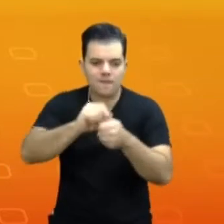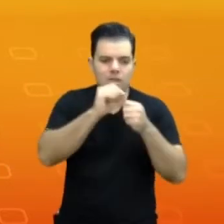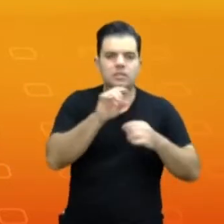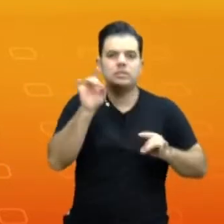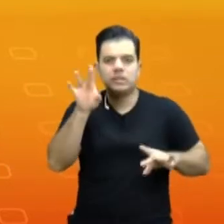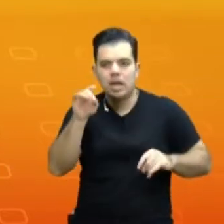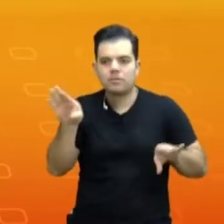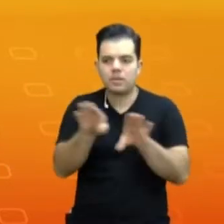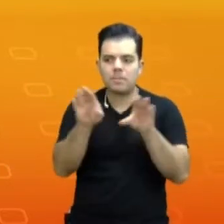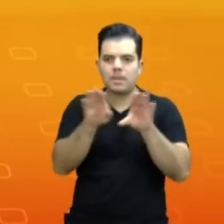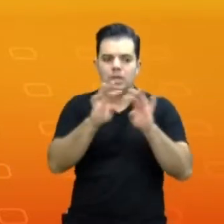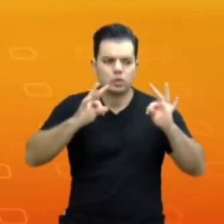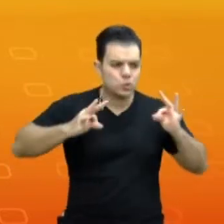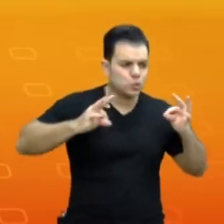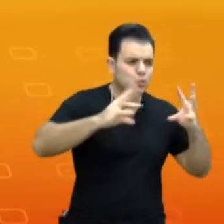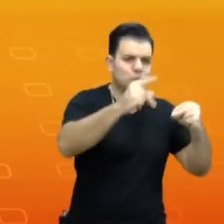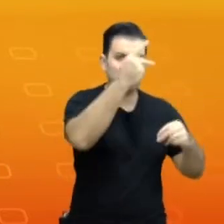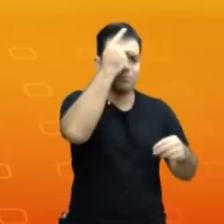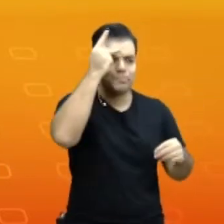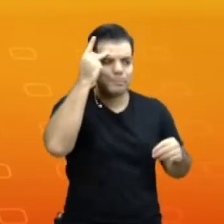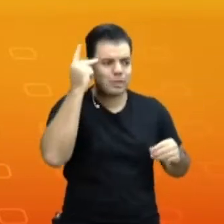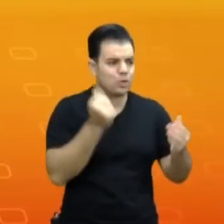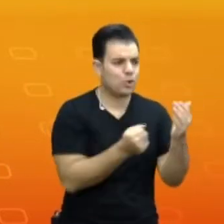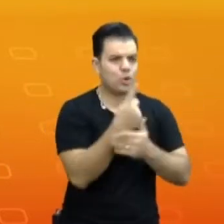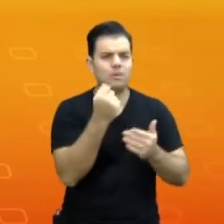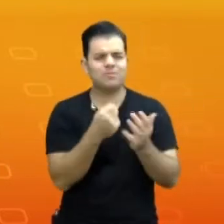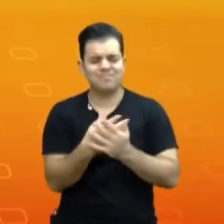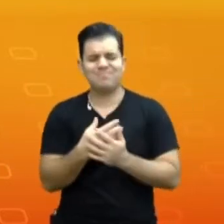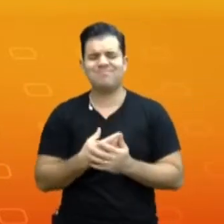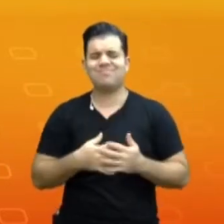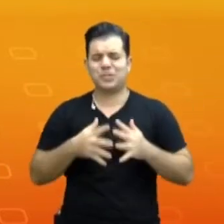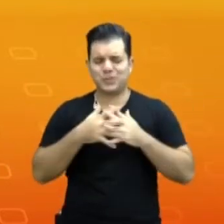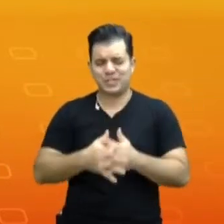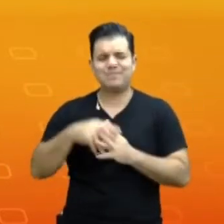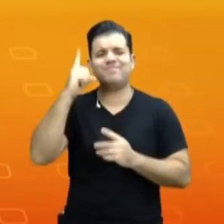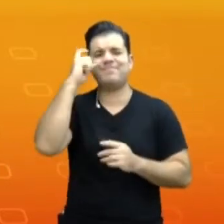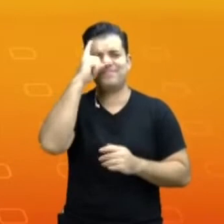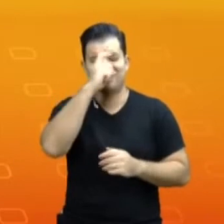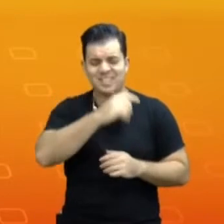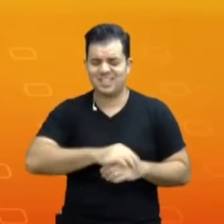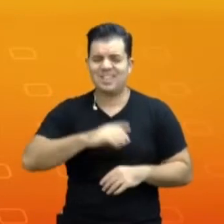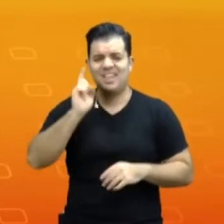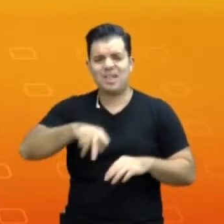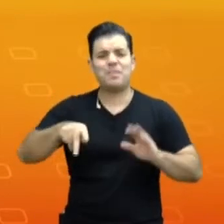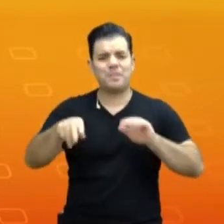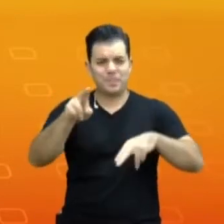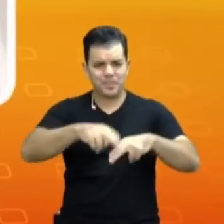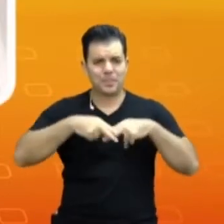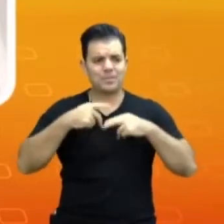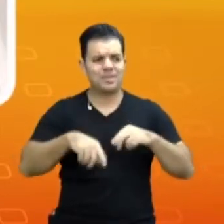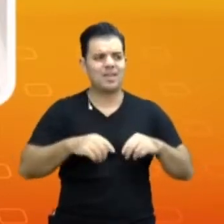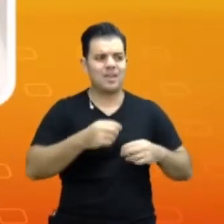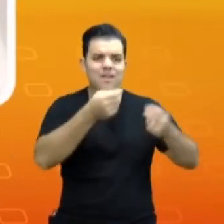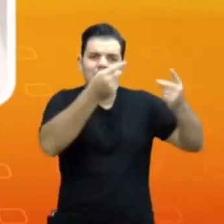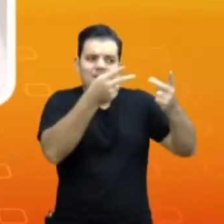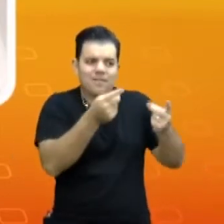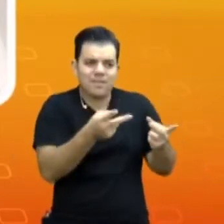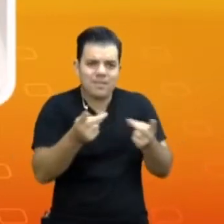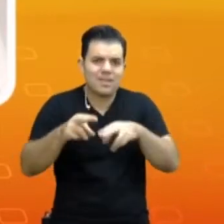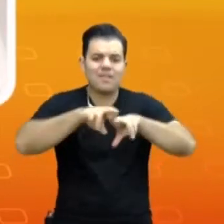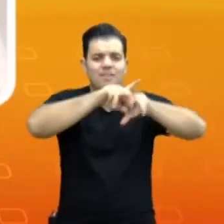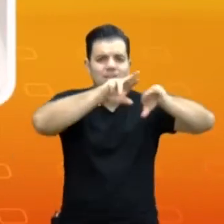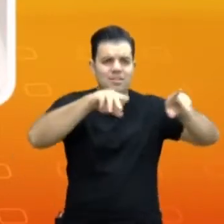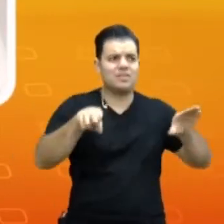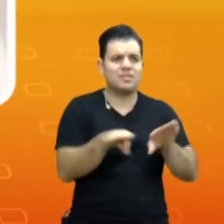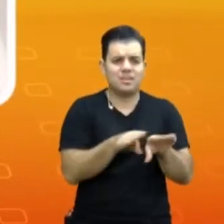técnica, mas para o mercado como um todo, ela foi complicada. Então, acho que o maior desafio aqui também foi um desafio comercial e